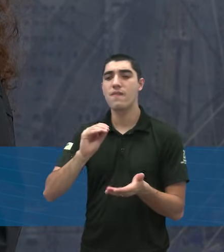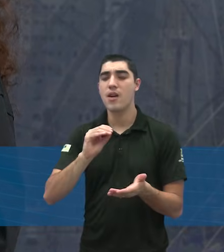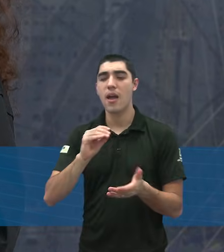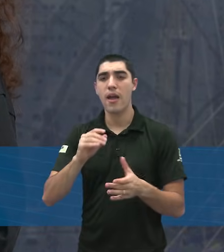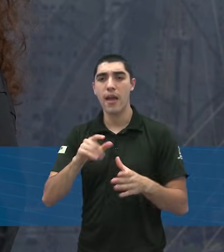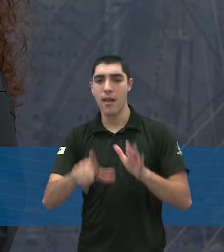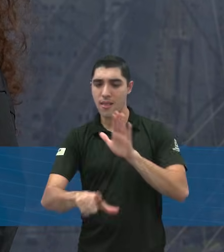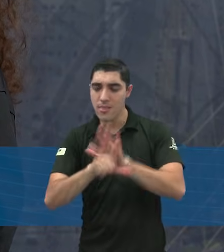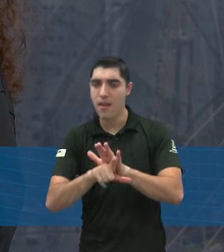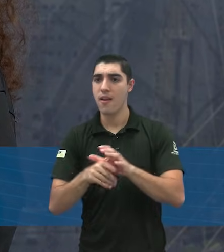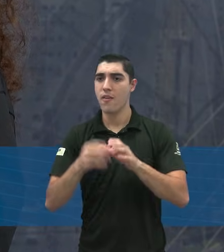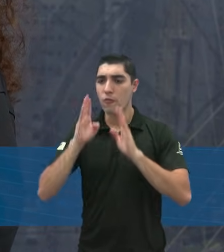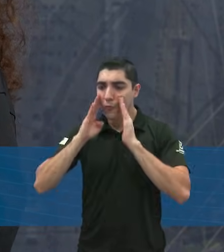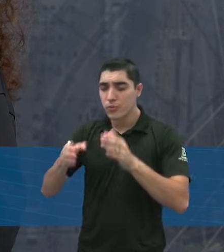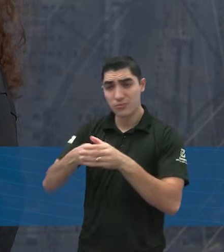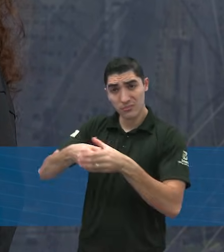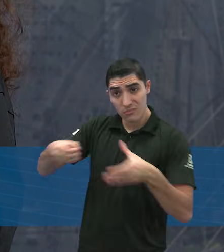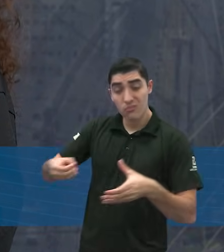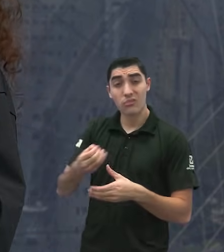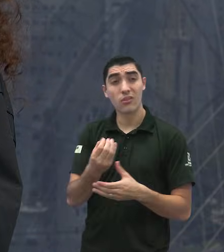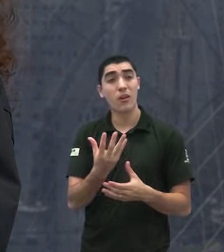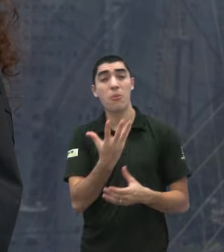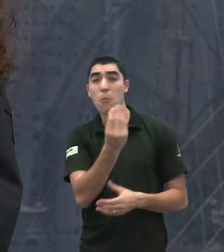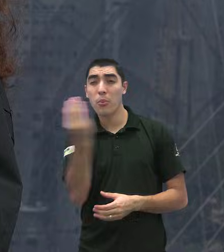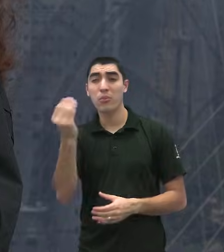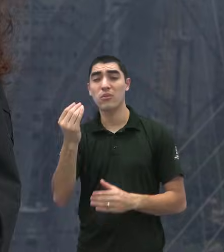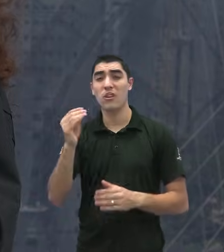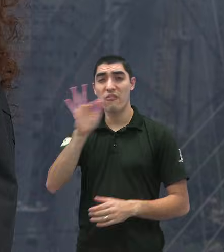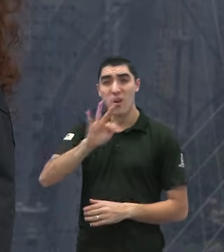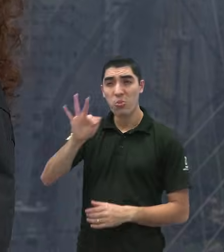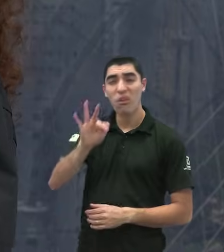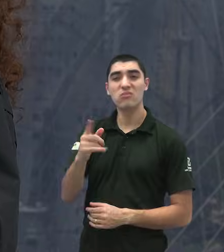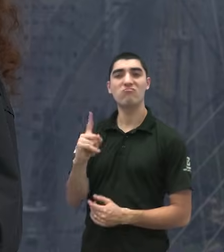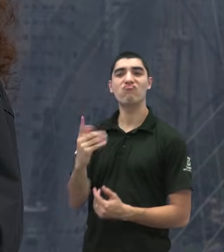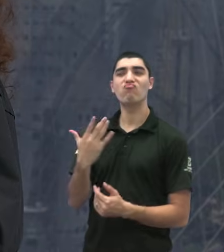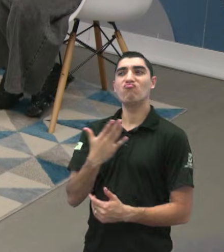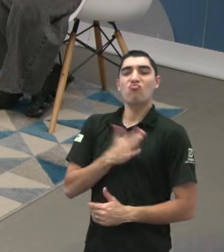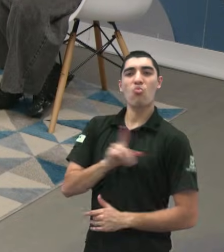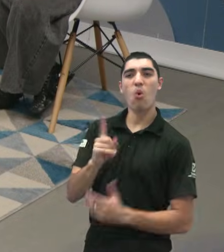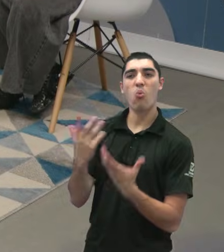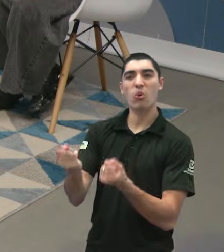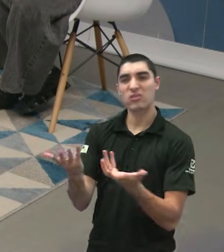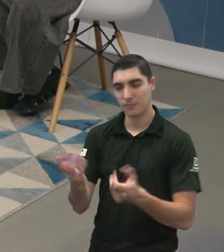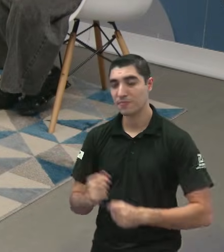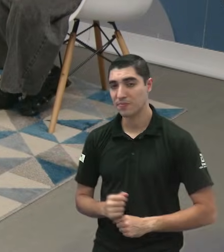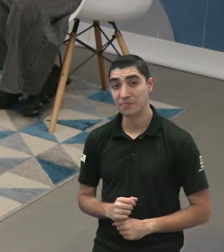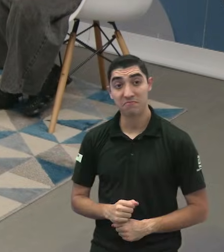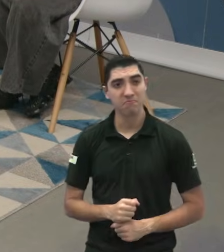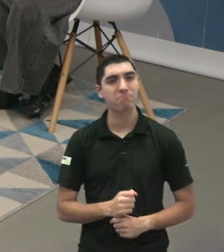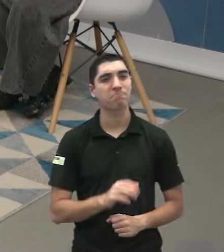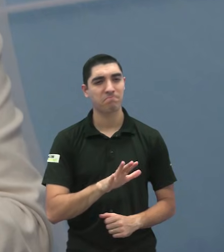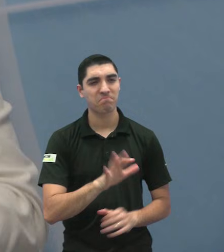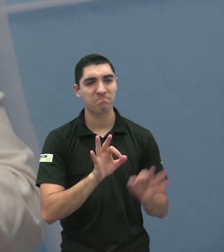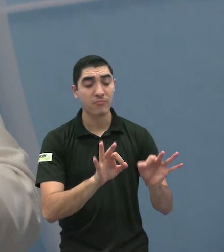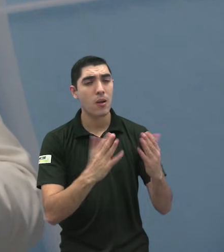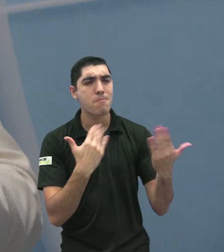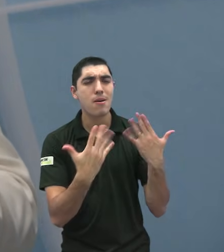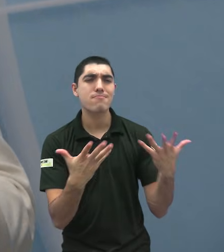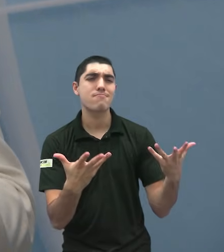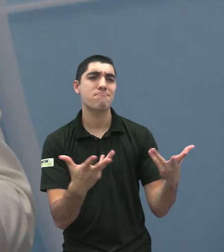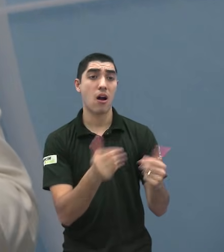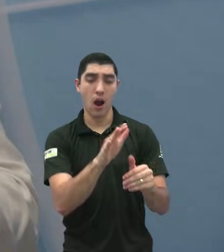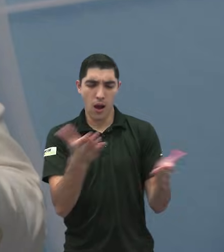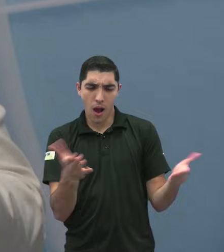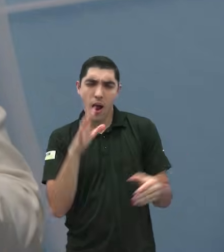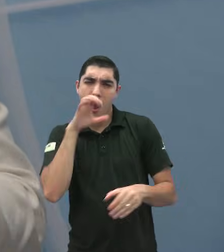públicas de cotas, elas não são bem-vindas em universidades mais tradicionais. Certo. Olha, o papo está ótimo, a gente faz uma pausa